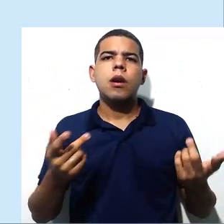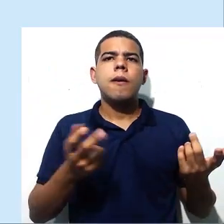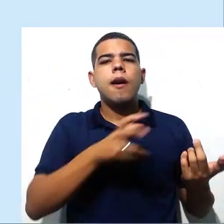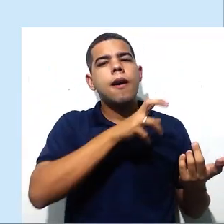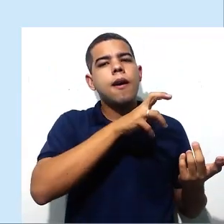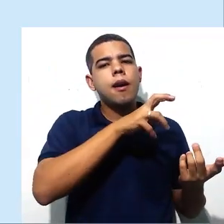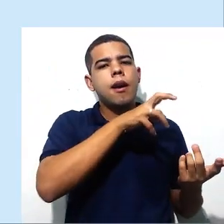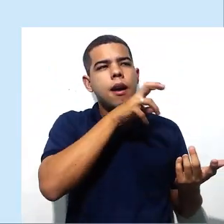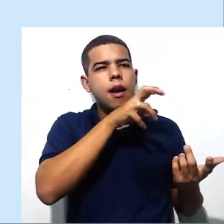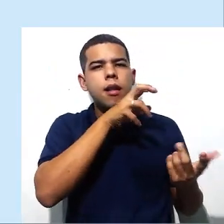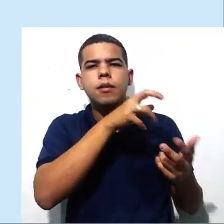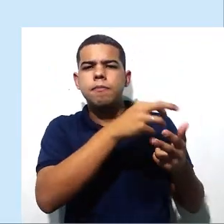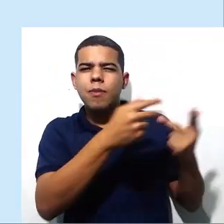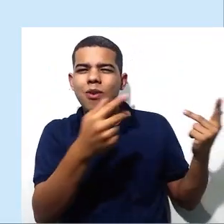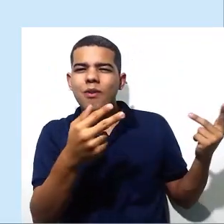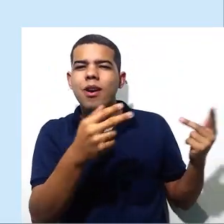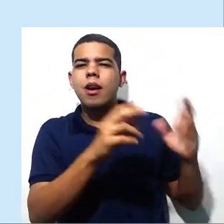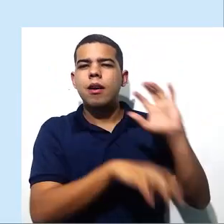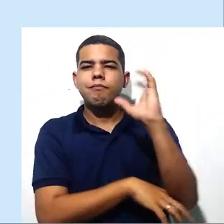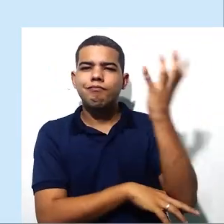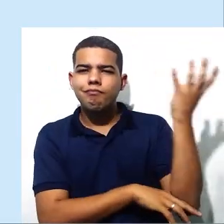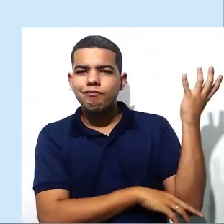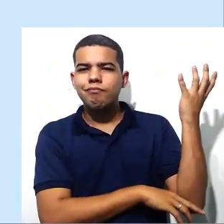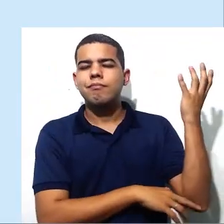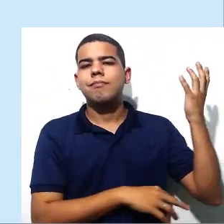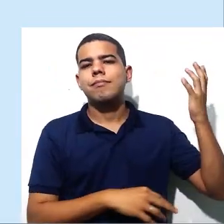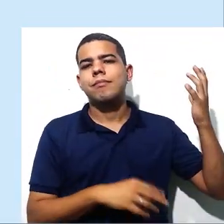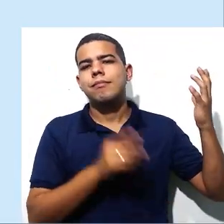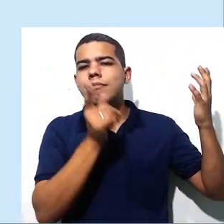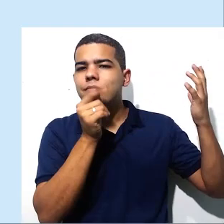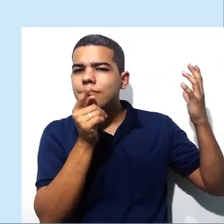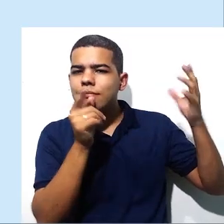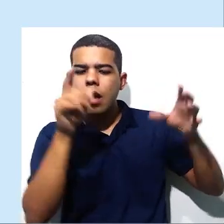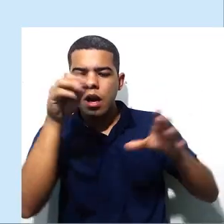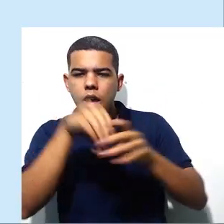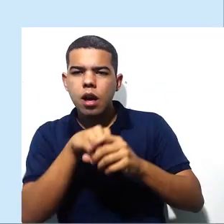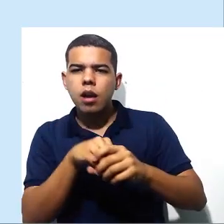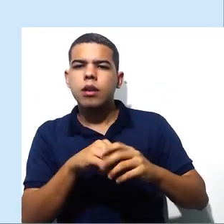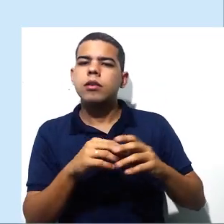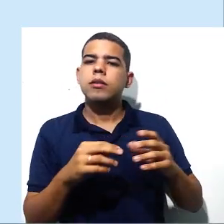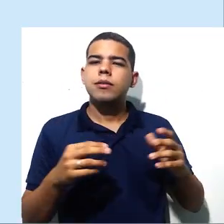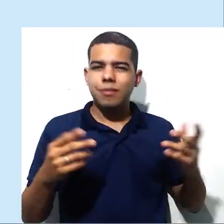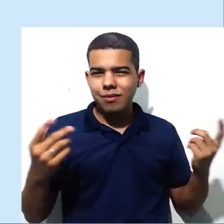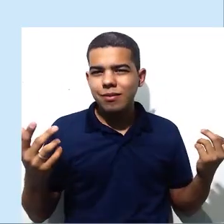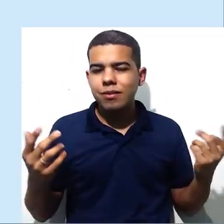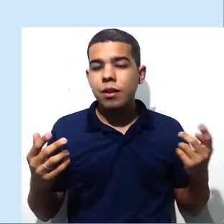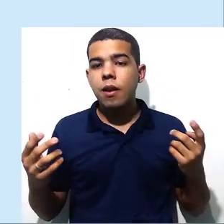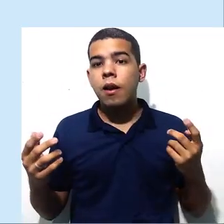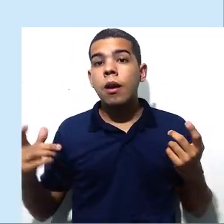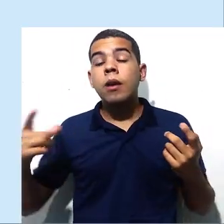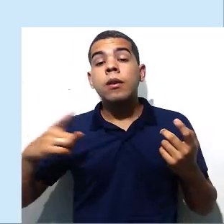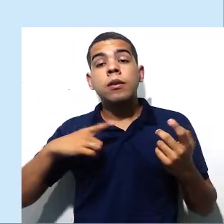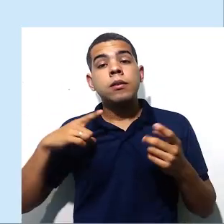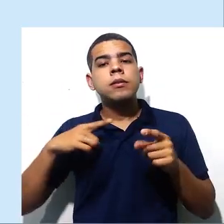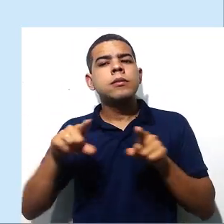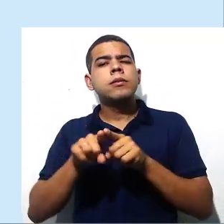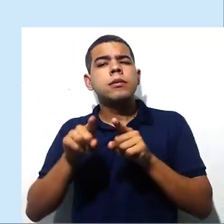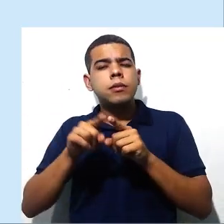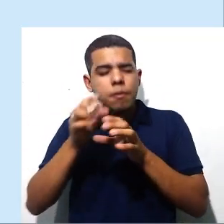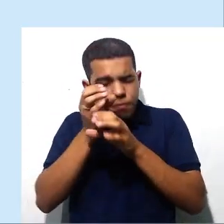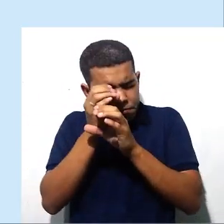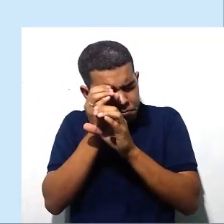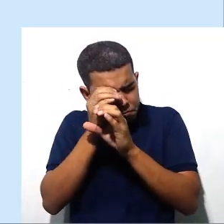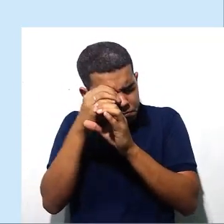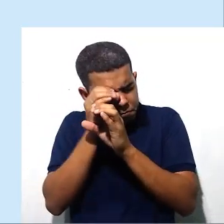os ecossistemas, no ecossistema aquático, com as plantas, tem também os seres microscópicos